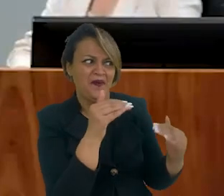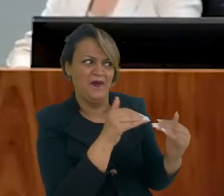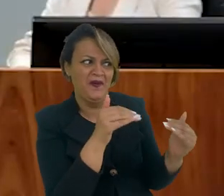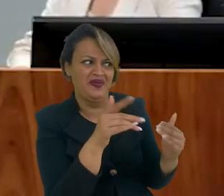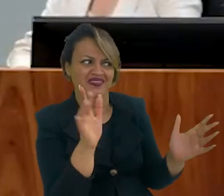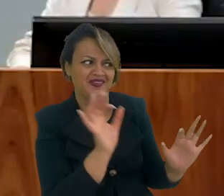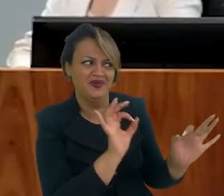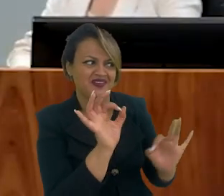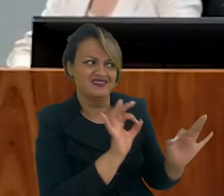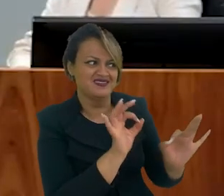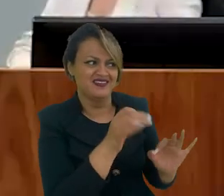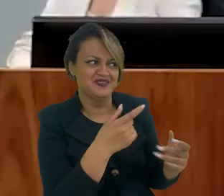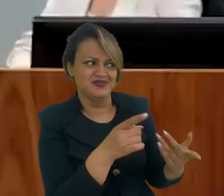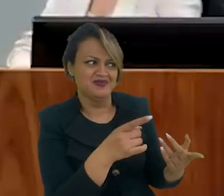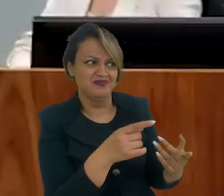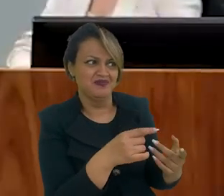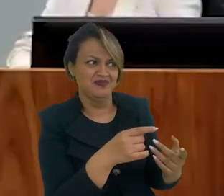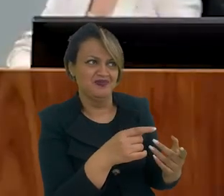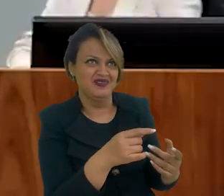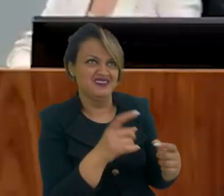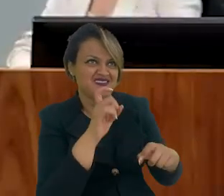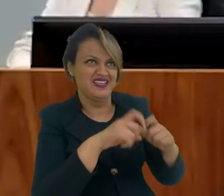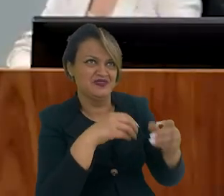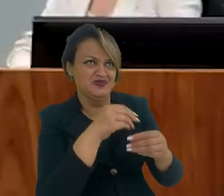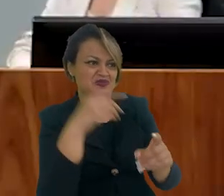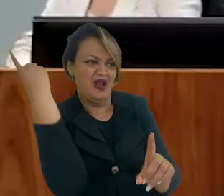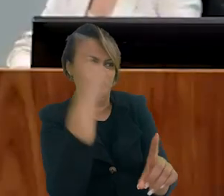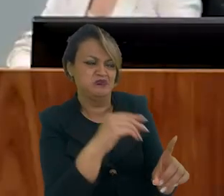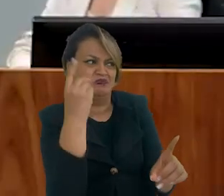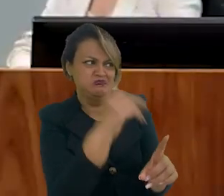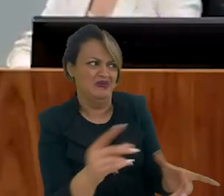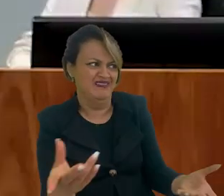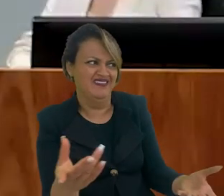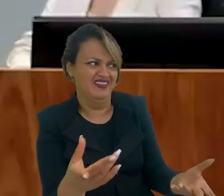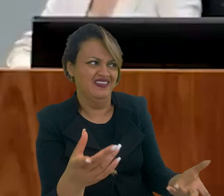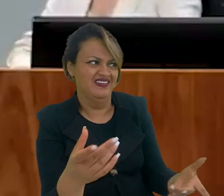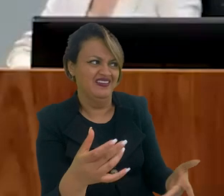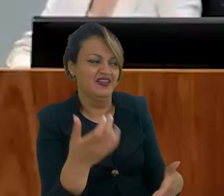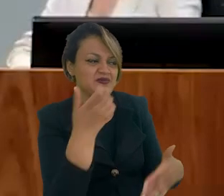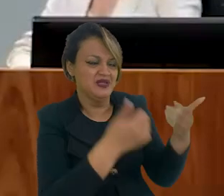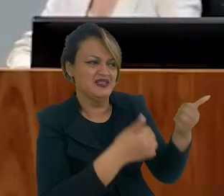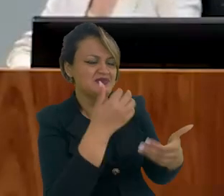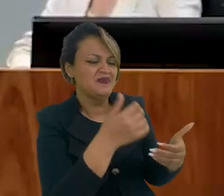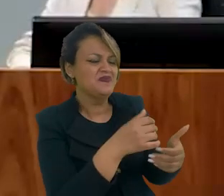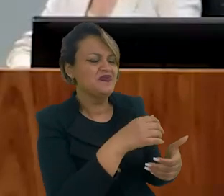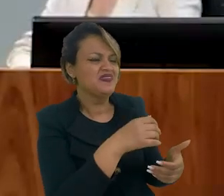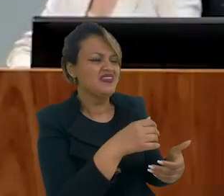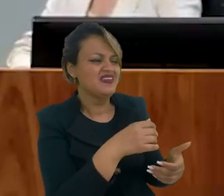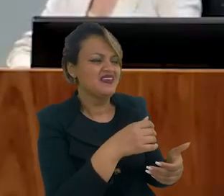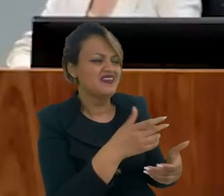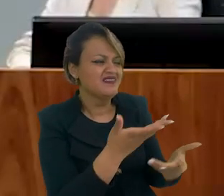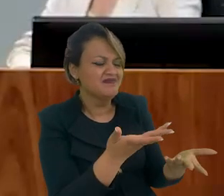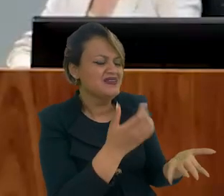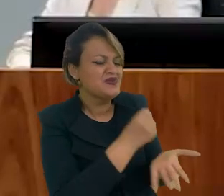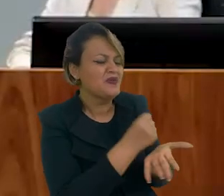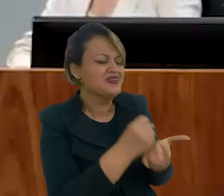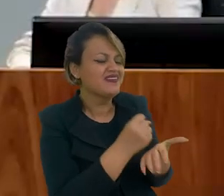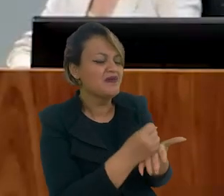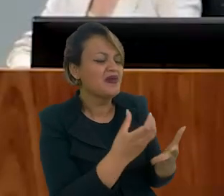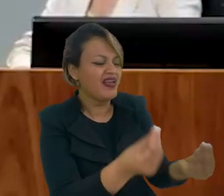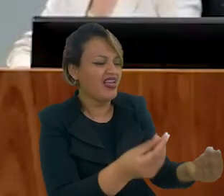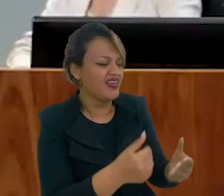eu não posso recomendar ninguém porque eu acho que ninguém do que eu conheço eu faria isso e deveria contra a pessoa né tem que ser mais